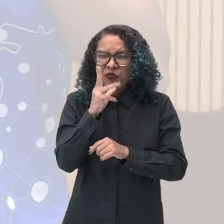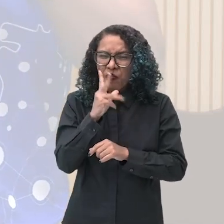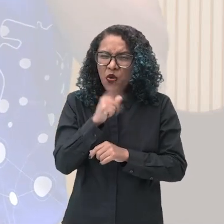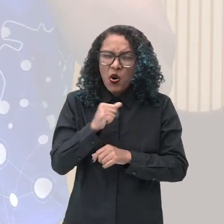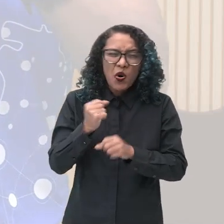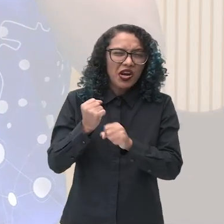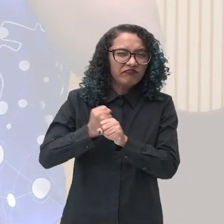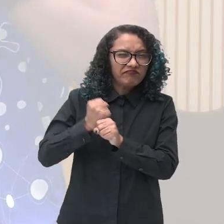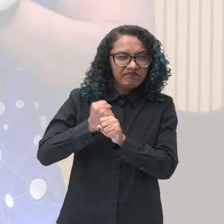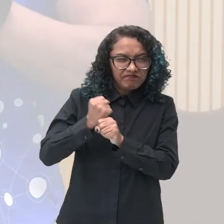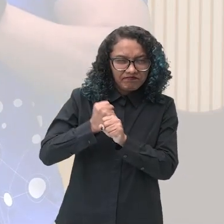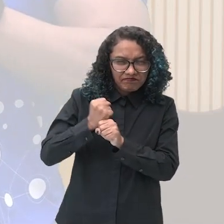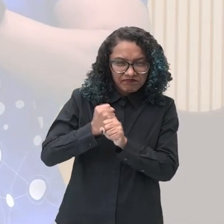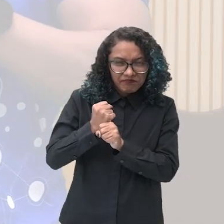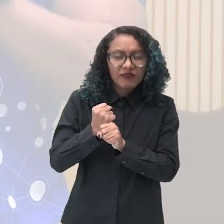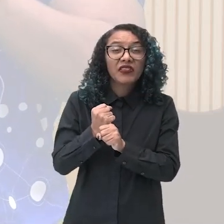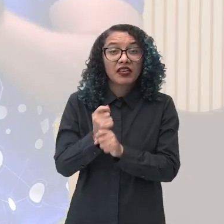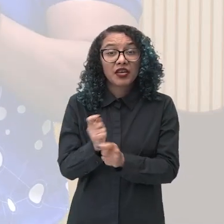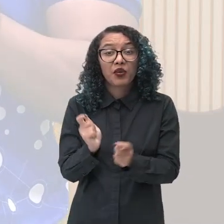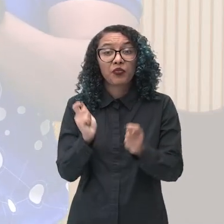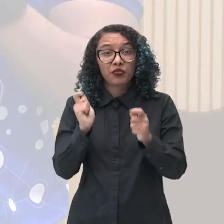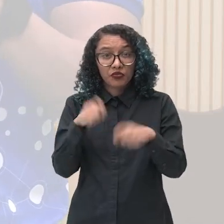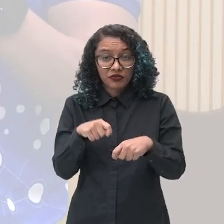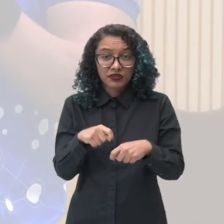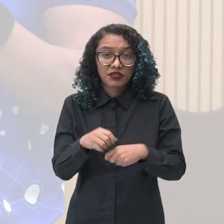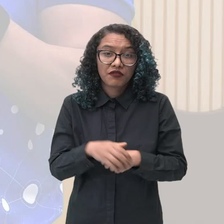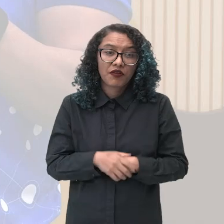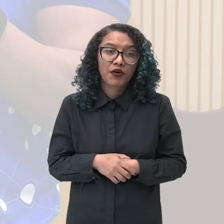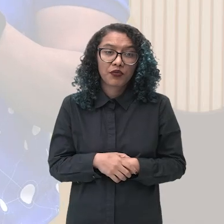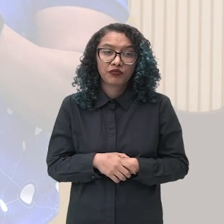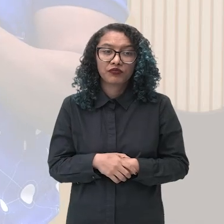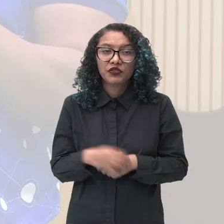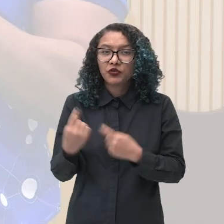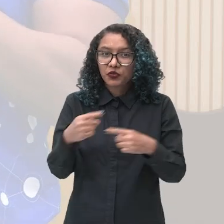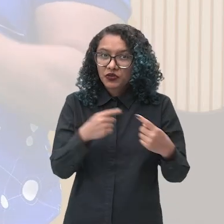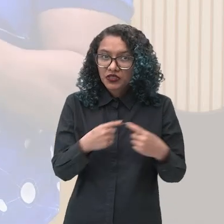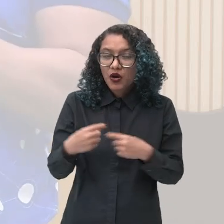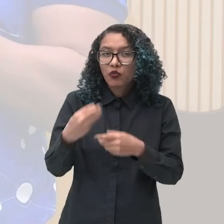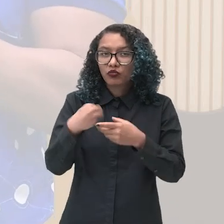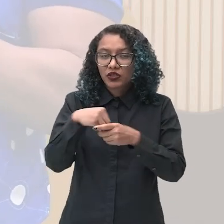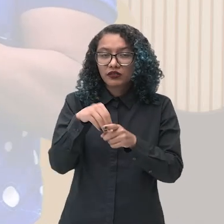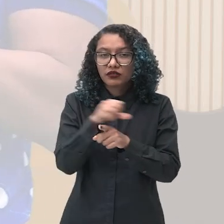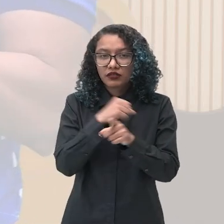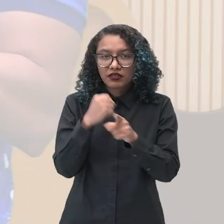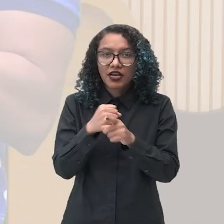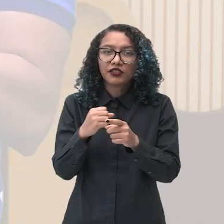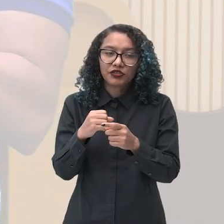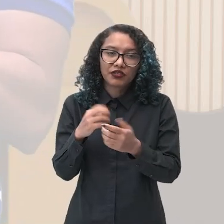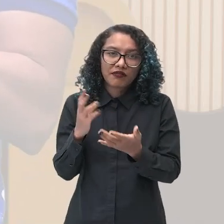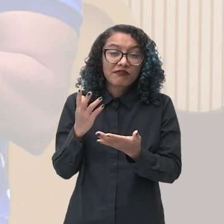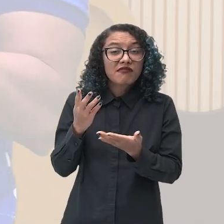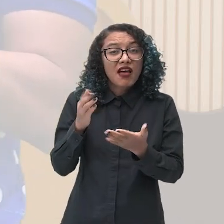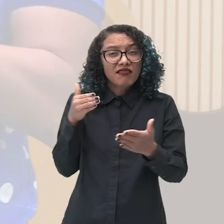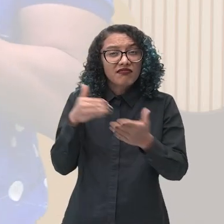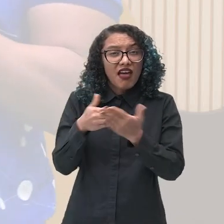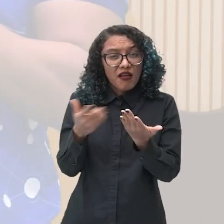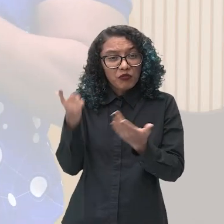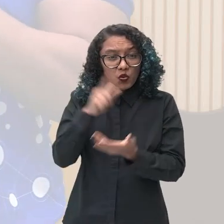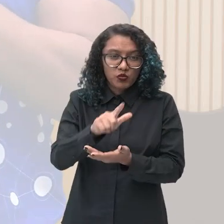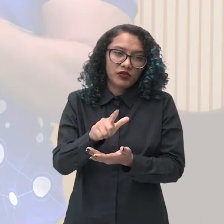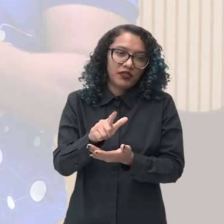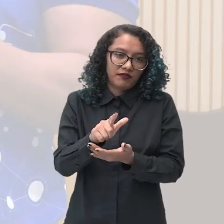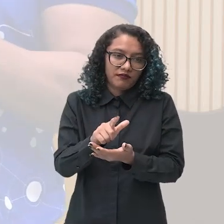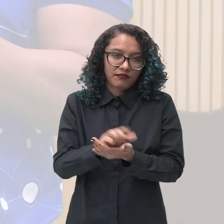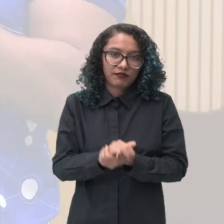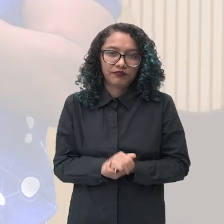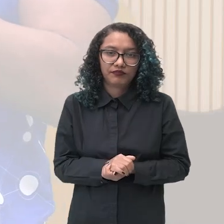seguir ali sendo uma pauta da sociedade até que ela seja resolvida, tá? E eu aproveito esse momento também para a gente diferenciar